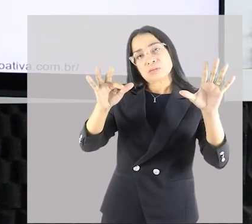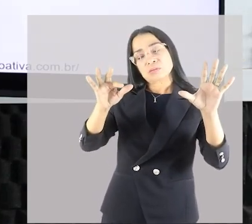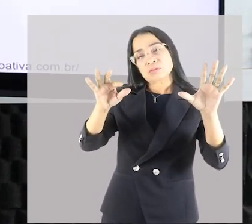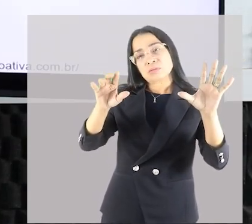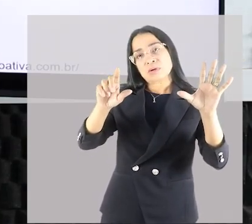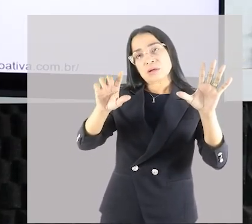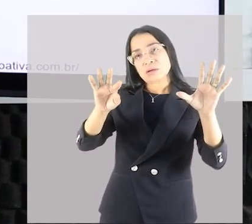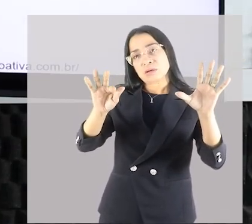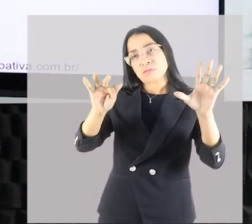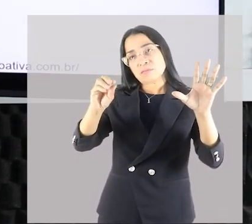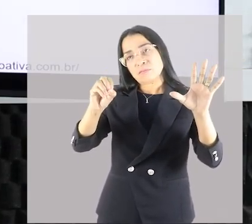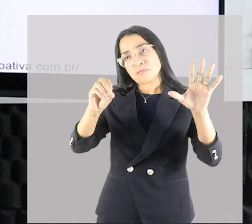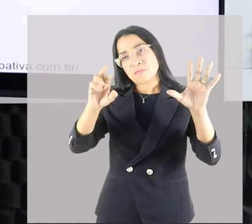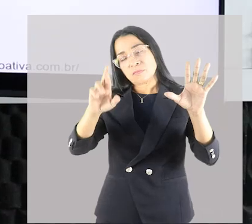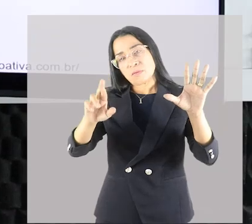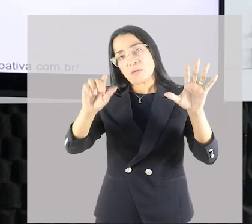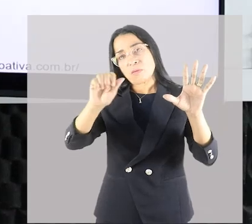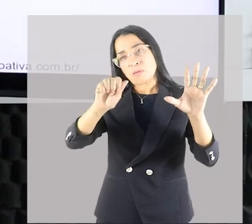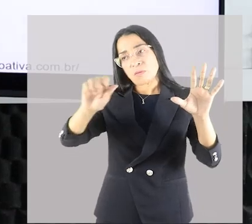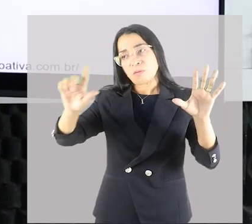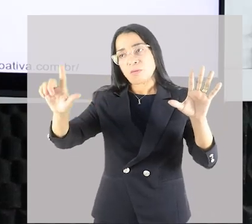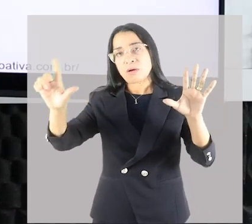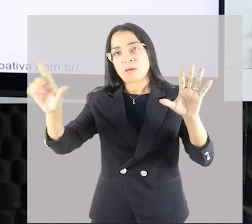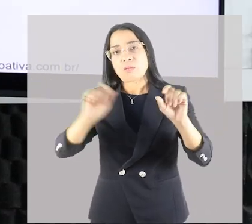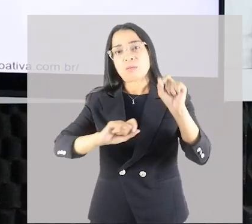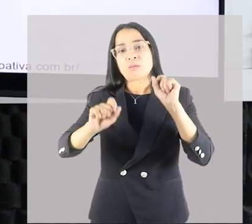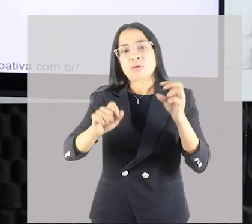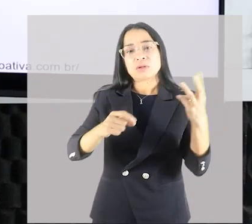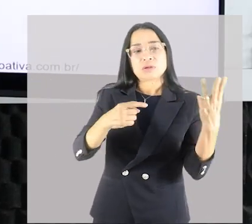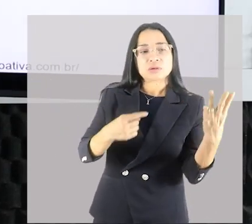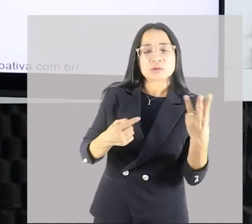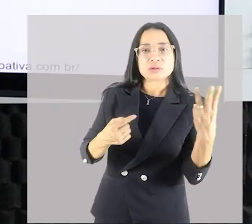população poder participar. Então, são essas 3 linhas